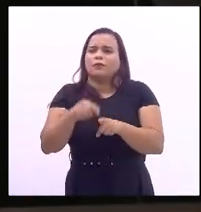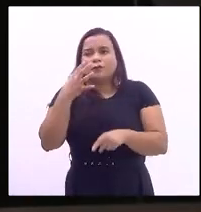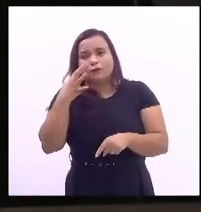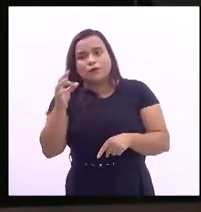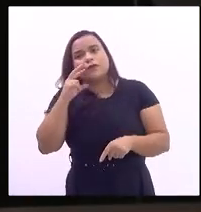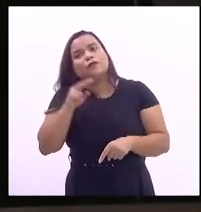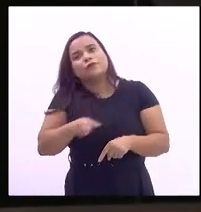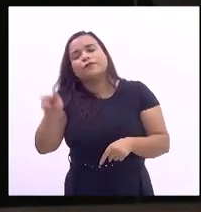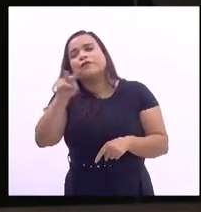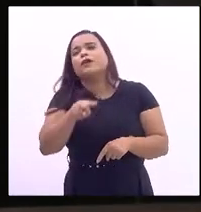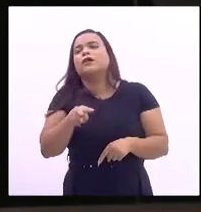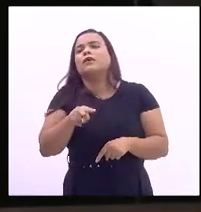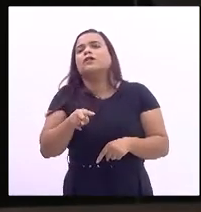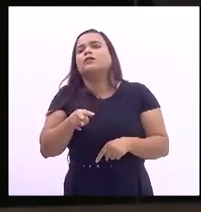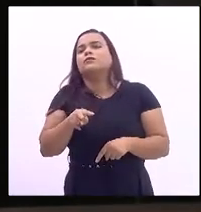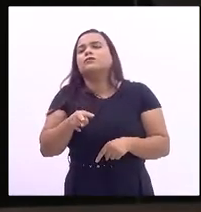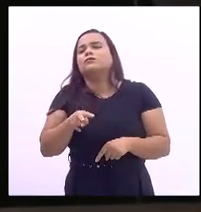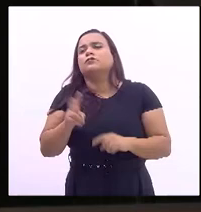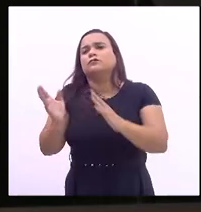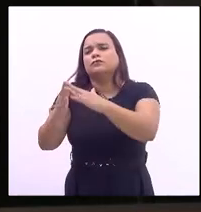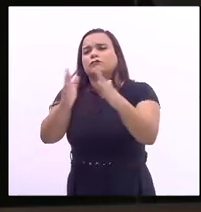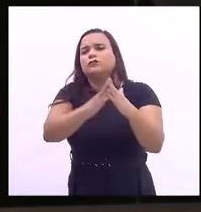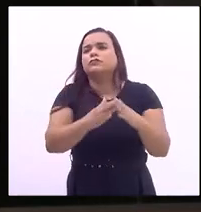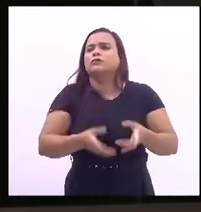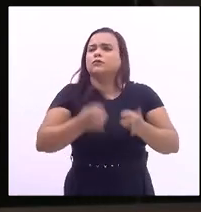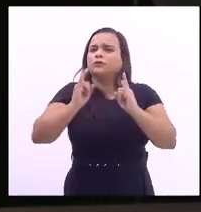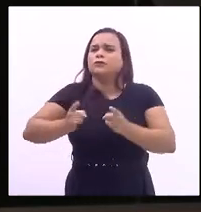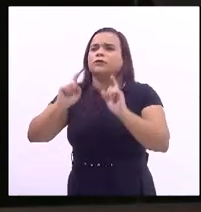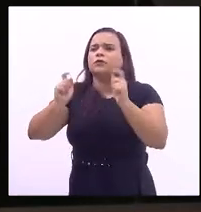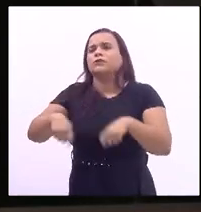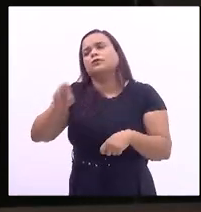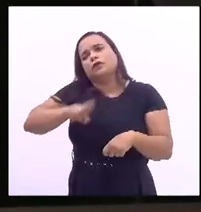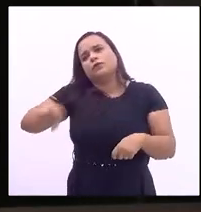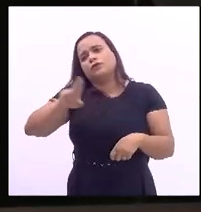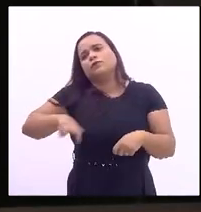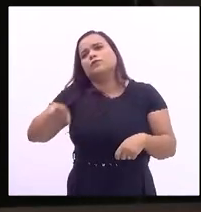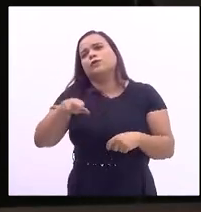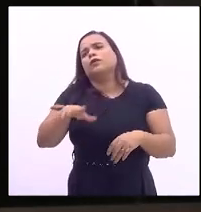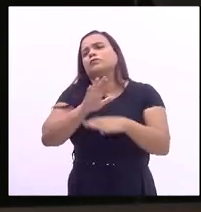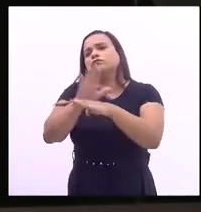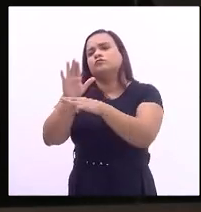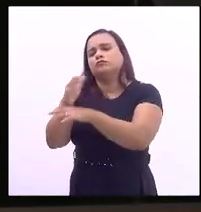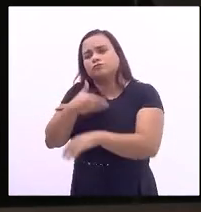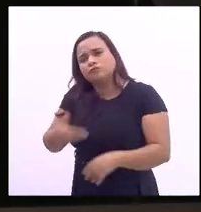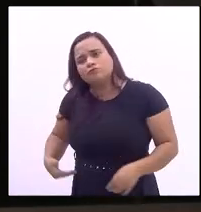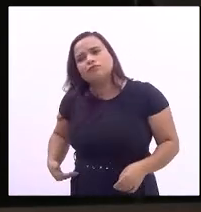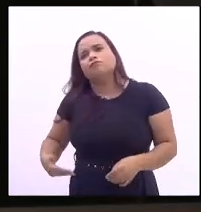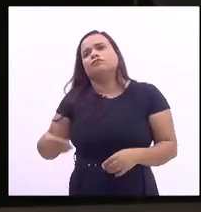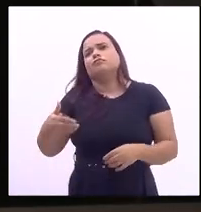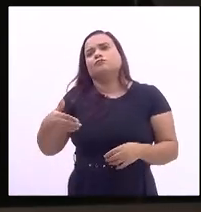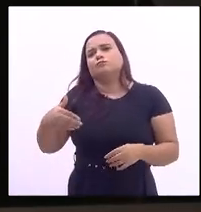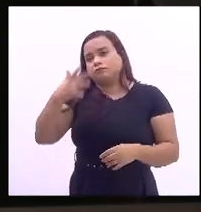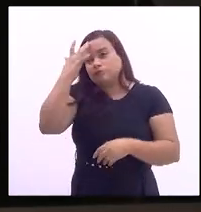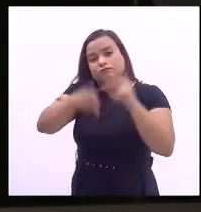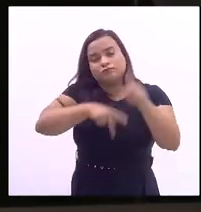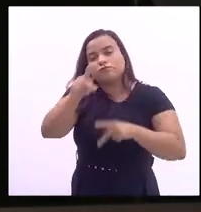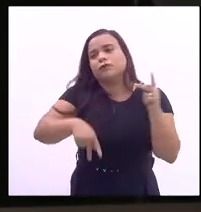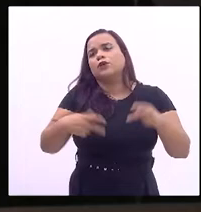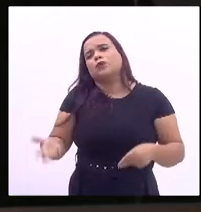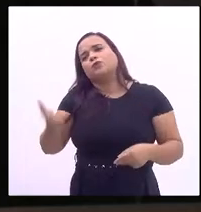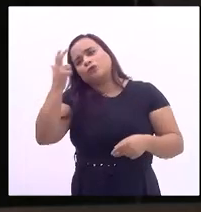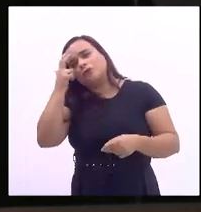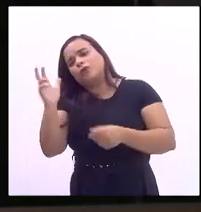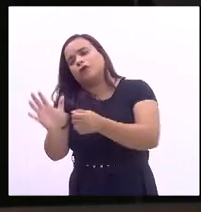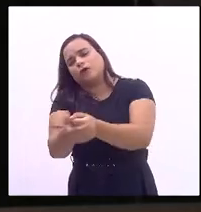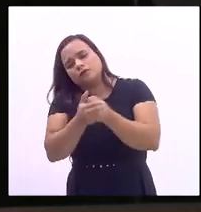já bem colocada que o Imóveis que poderiam ser utilizados para o bem público para cultura Para afogar